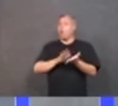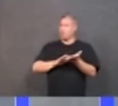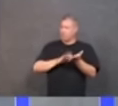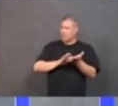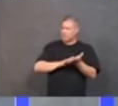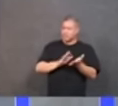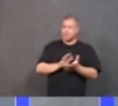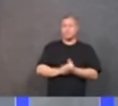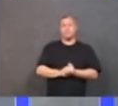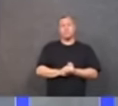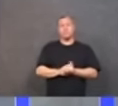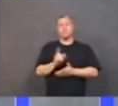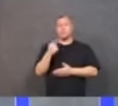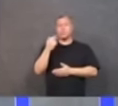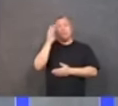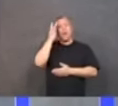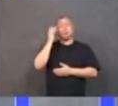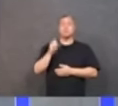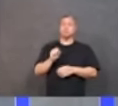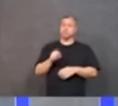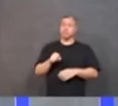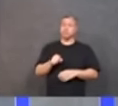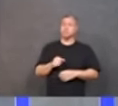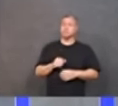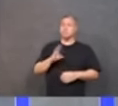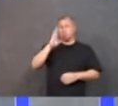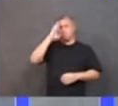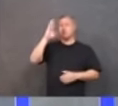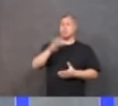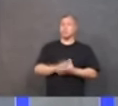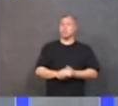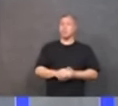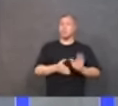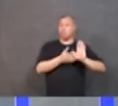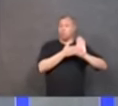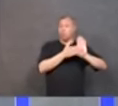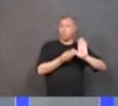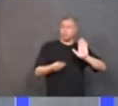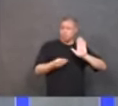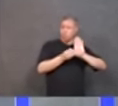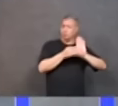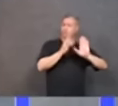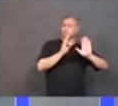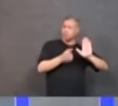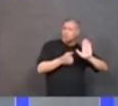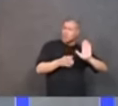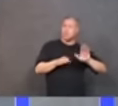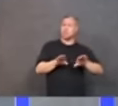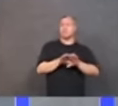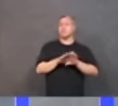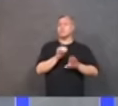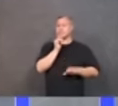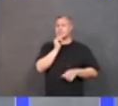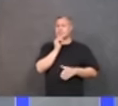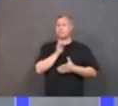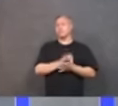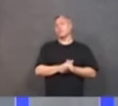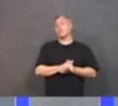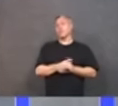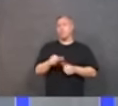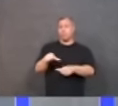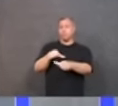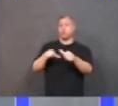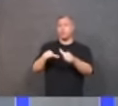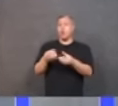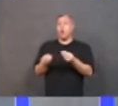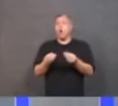gente entende como fundamental. Inclusive, dentro das nossas propostas, a gente tem colocado, por exemplo, a mudança da prestação